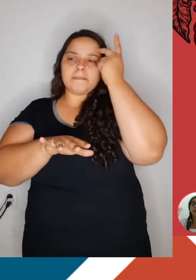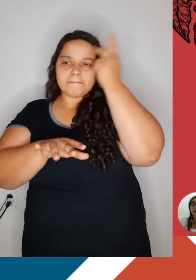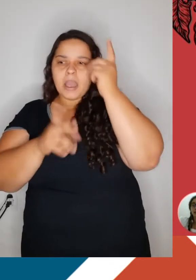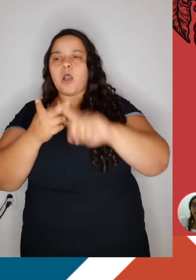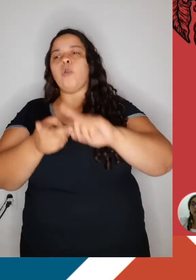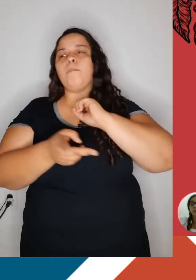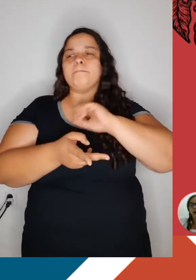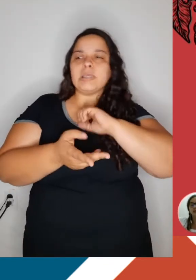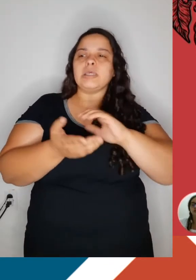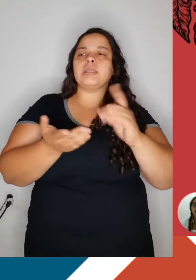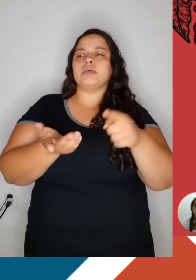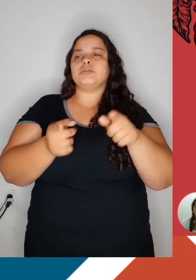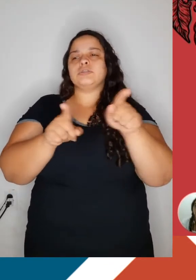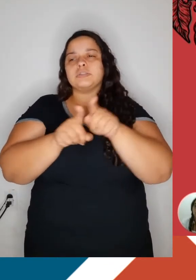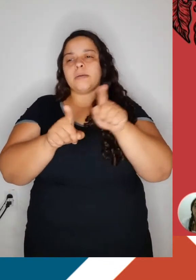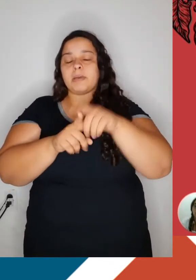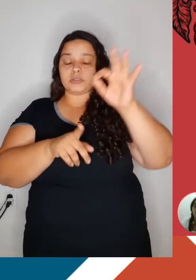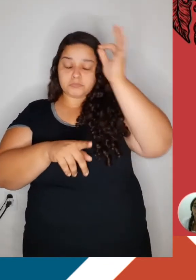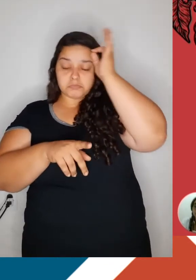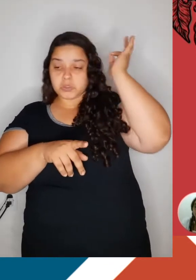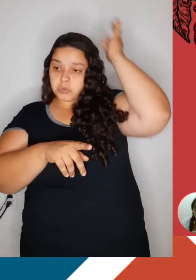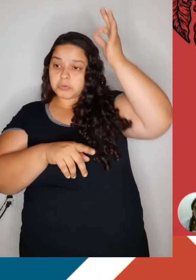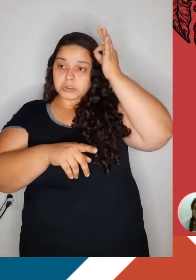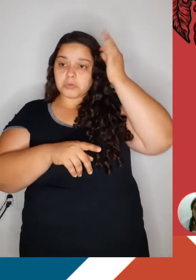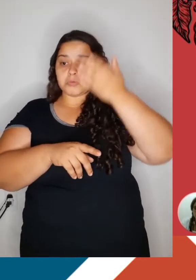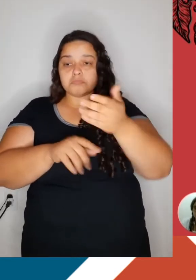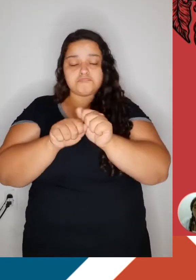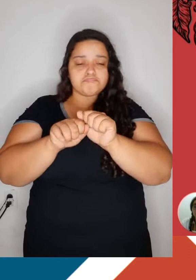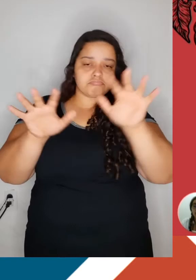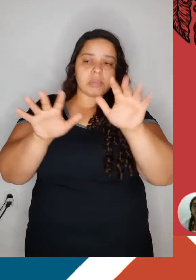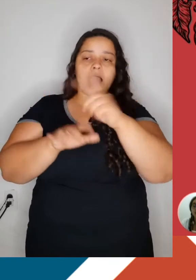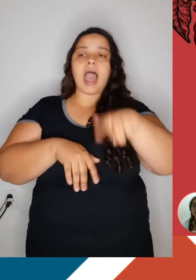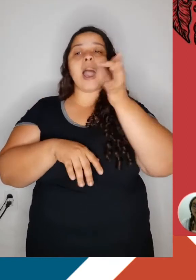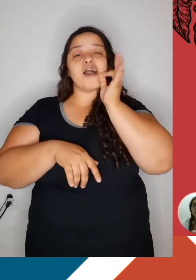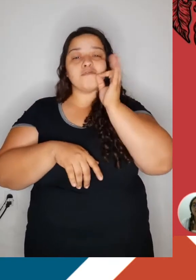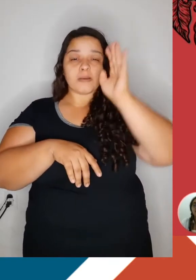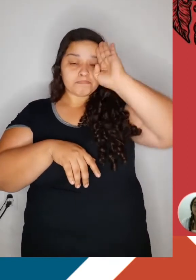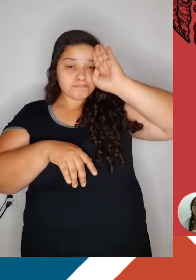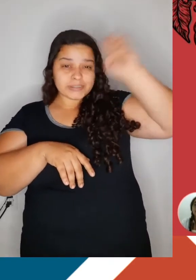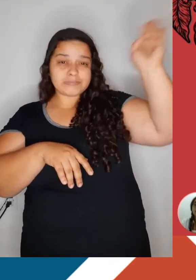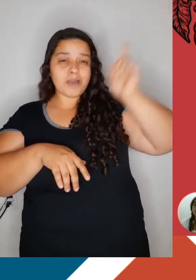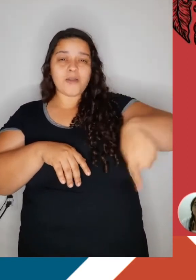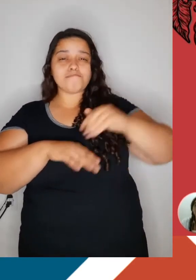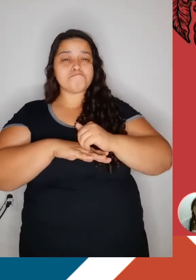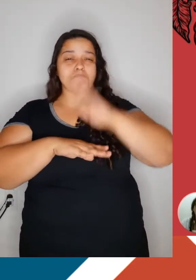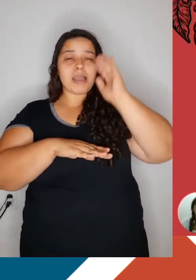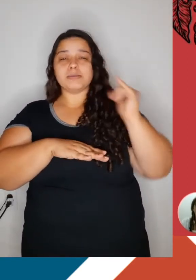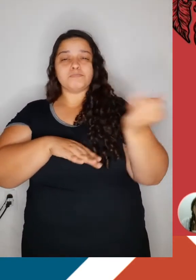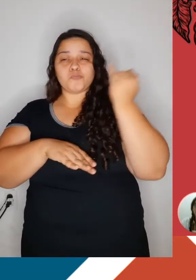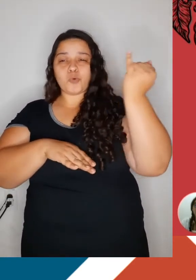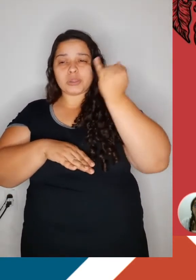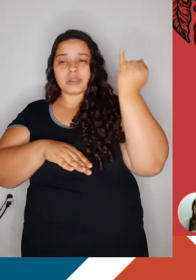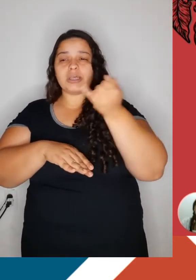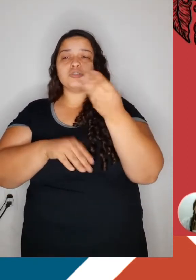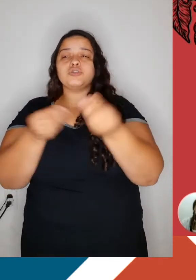paulista, mineiro e parte do território no Espírito Santo. O café, ele foi o principal e o